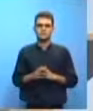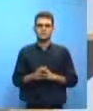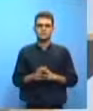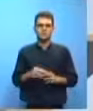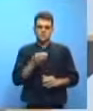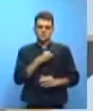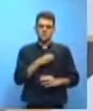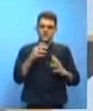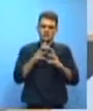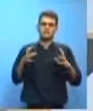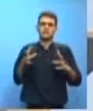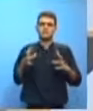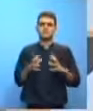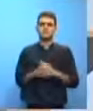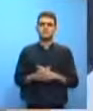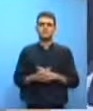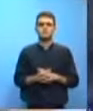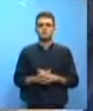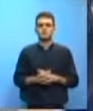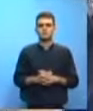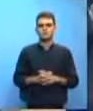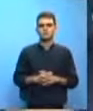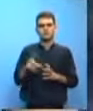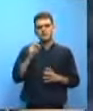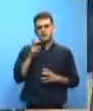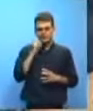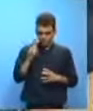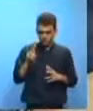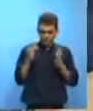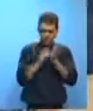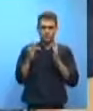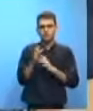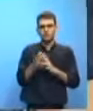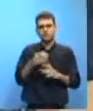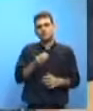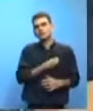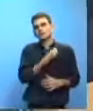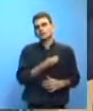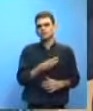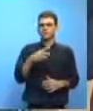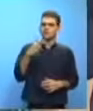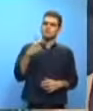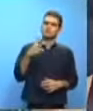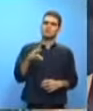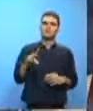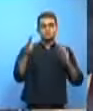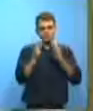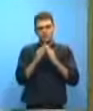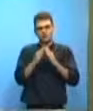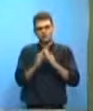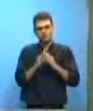cometem é não reconhecer Jesus Cristo que vive lá. Jesus Cristo vive lá em casa.